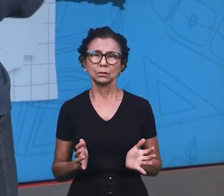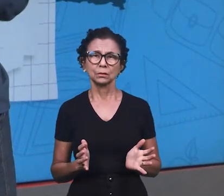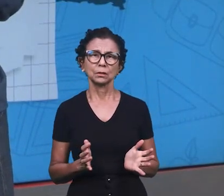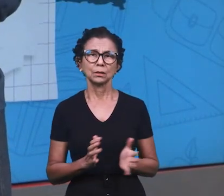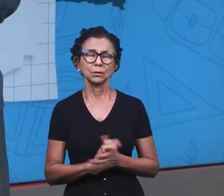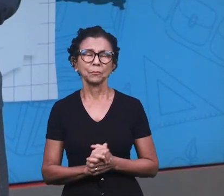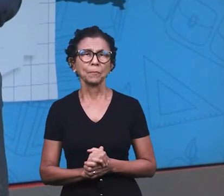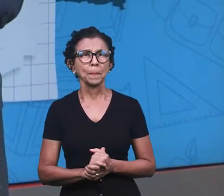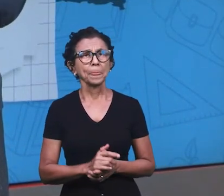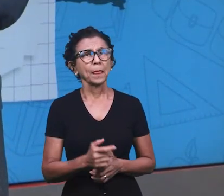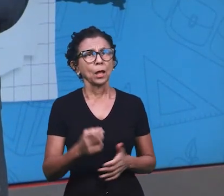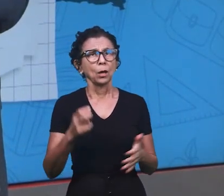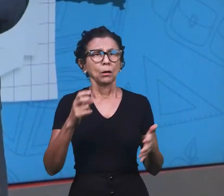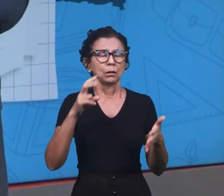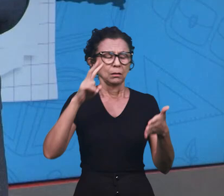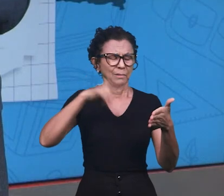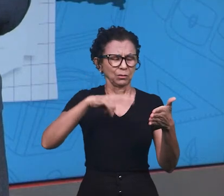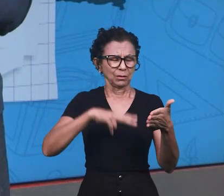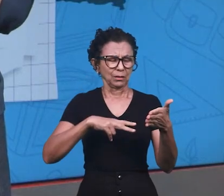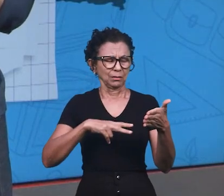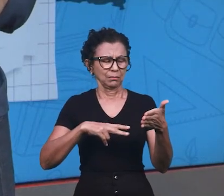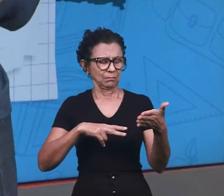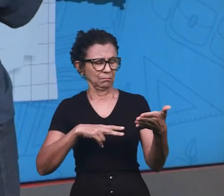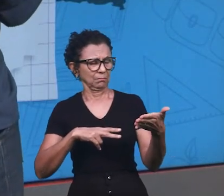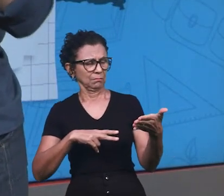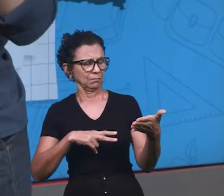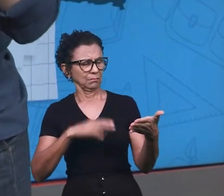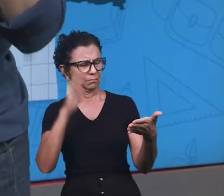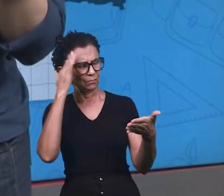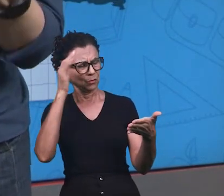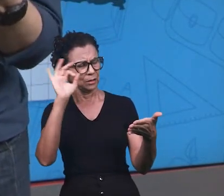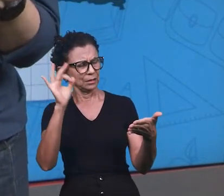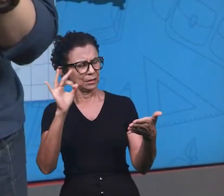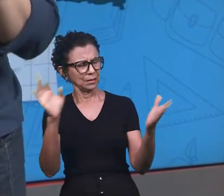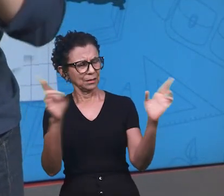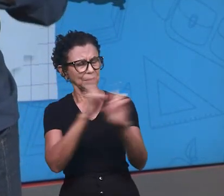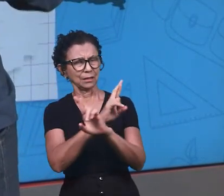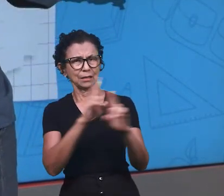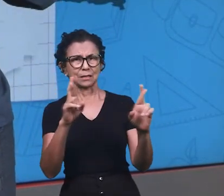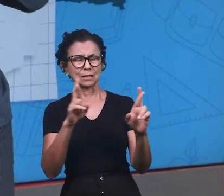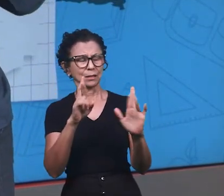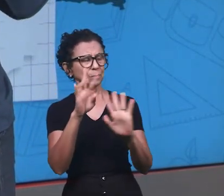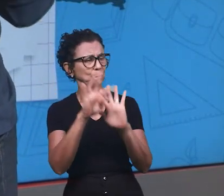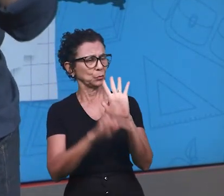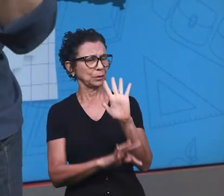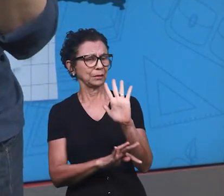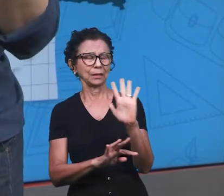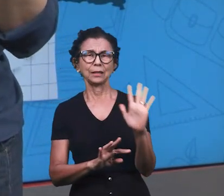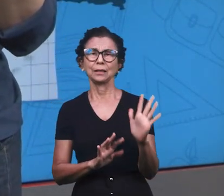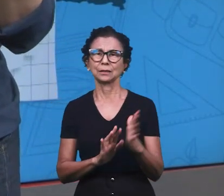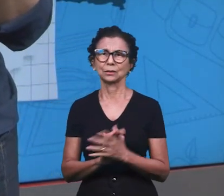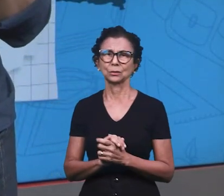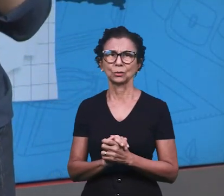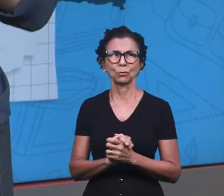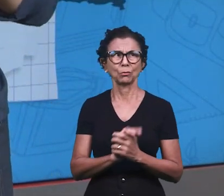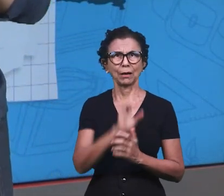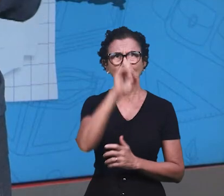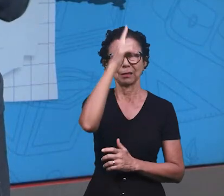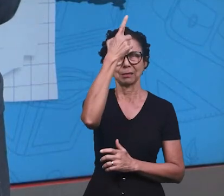Ou eu estou lendo a PI e eu falo, pera lá, mas não estou entendendo a relação de sentido ou a retomada da ideia,